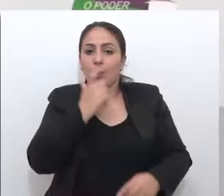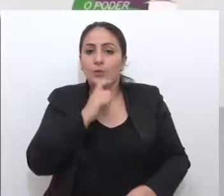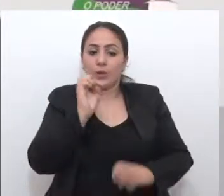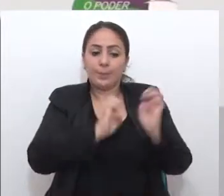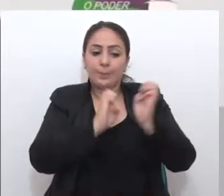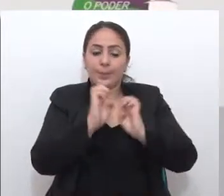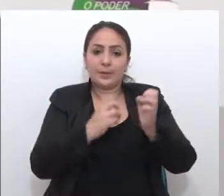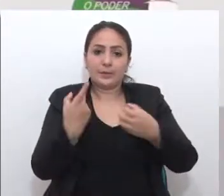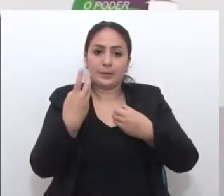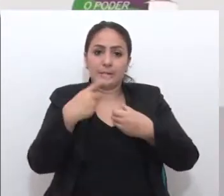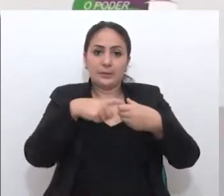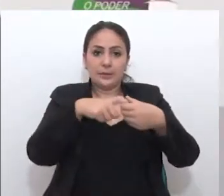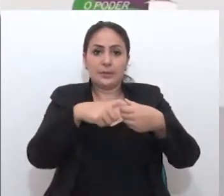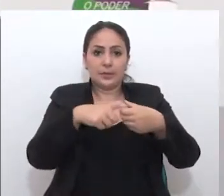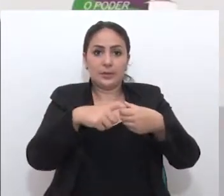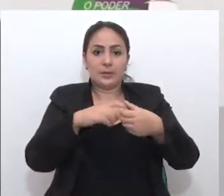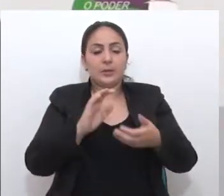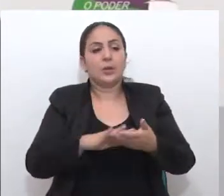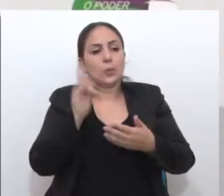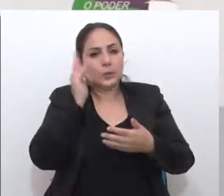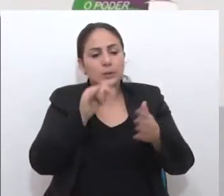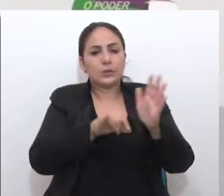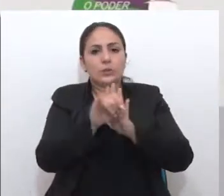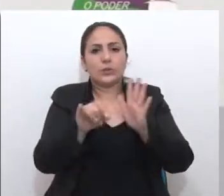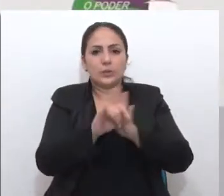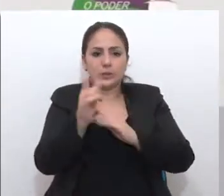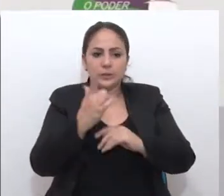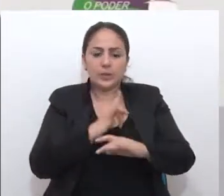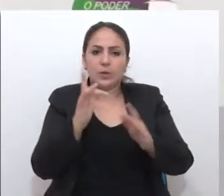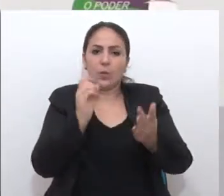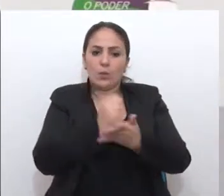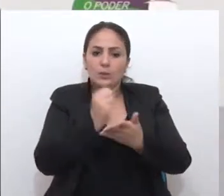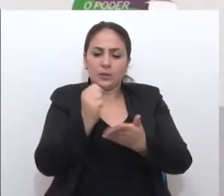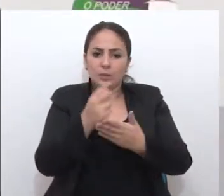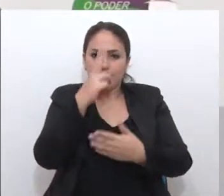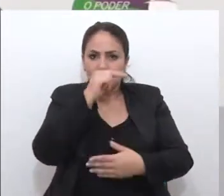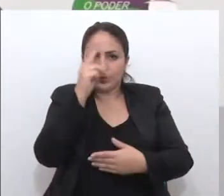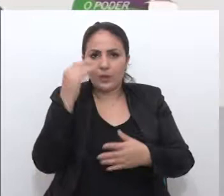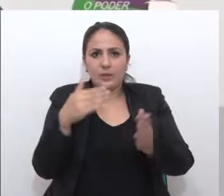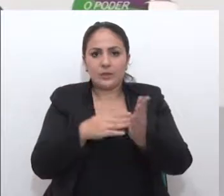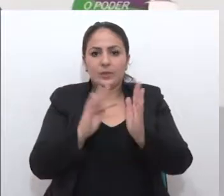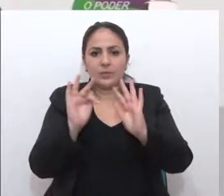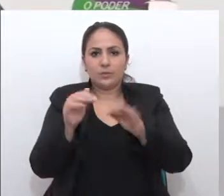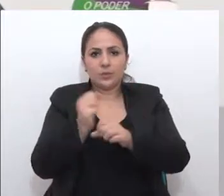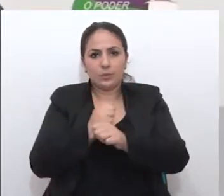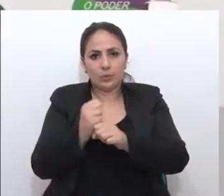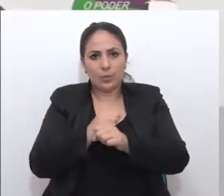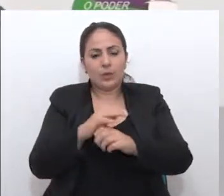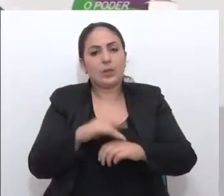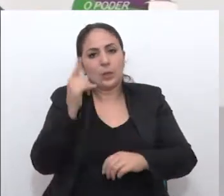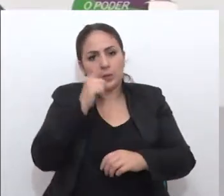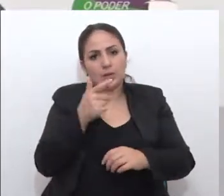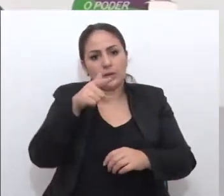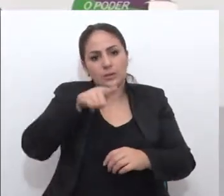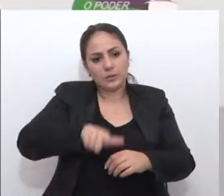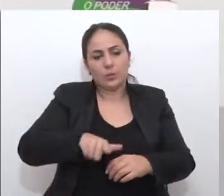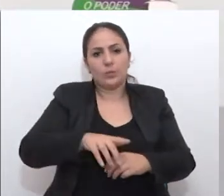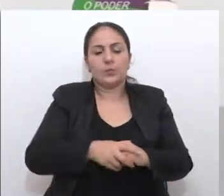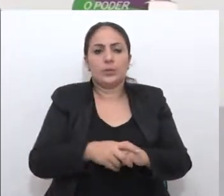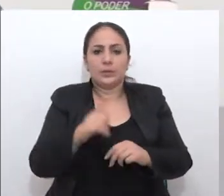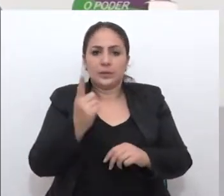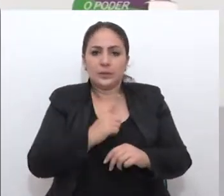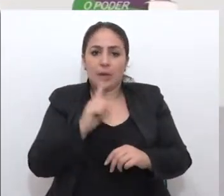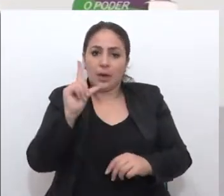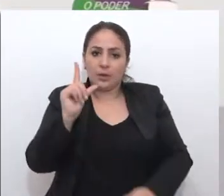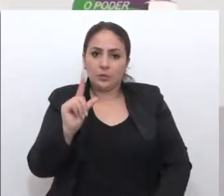Então, essa empresa terceirizada, que venceu a licitação, tem o contrato com a Prefeitura até o final desse ano, que poderá inclusive ser